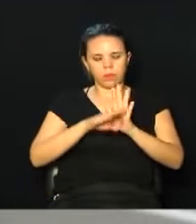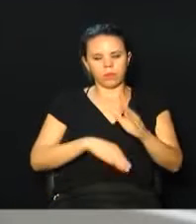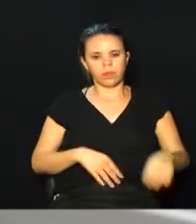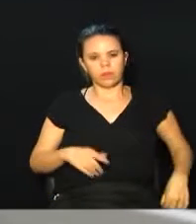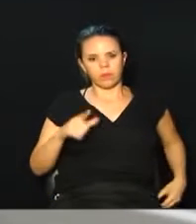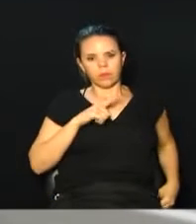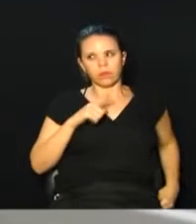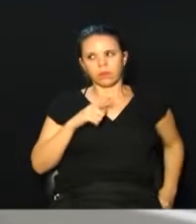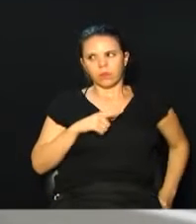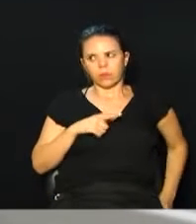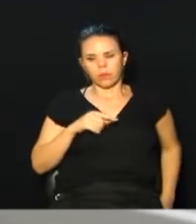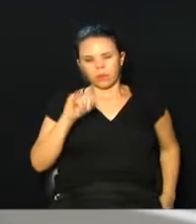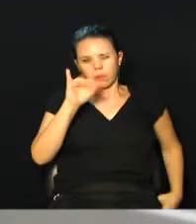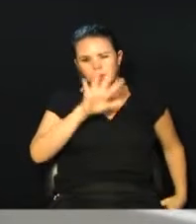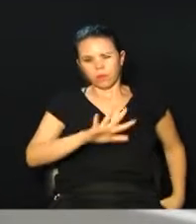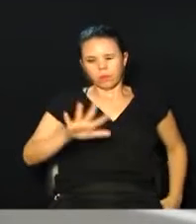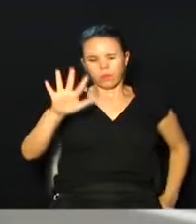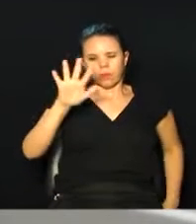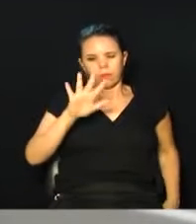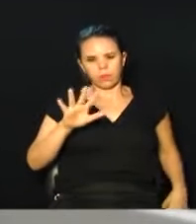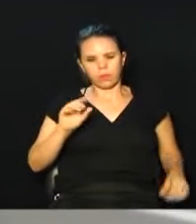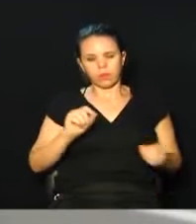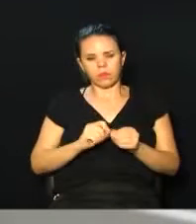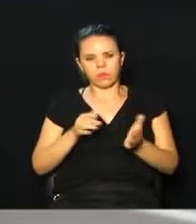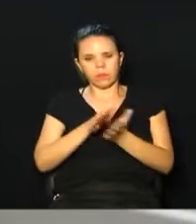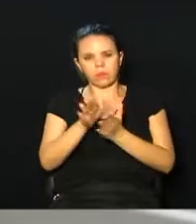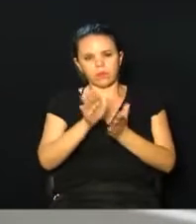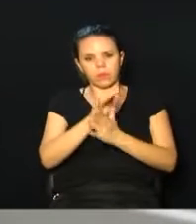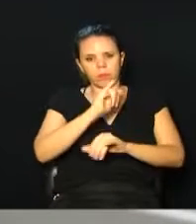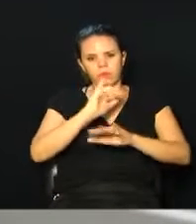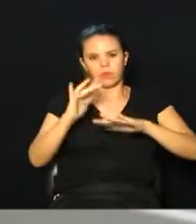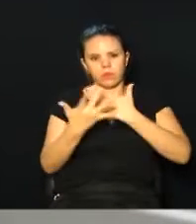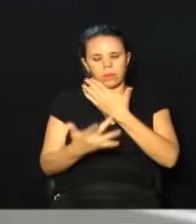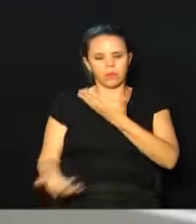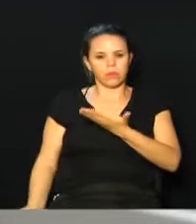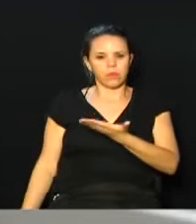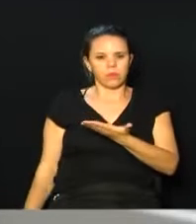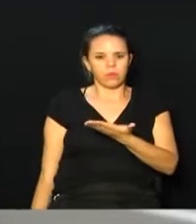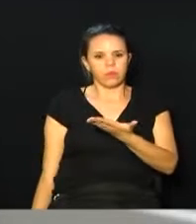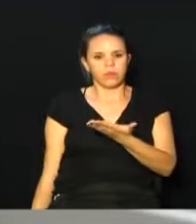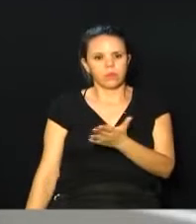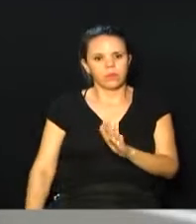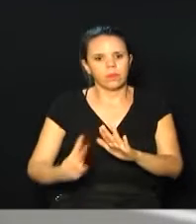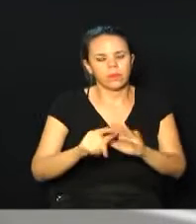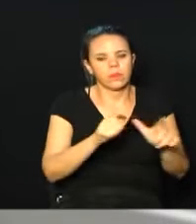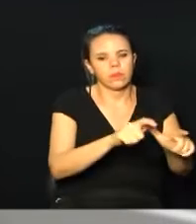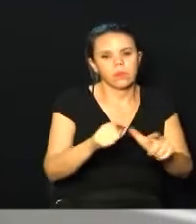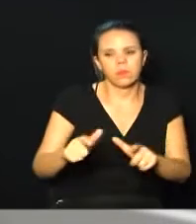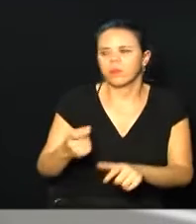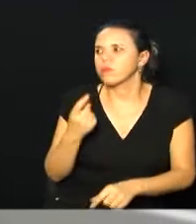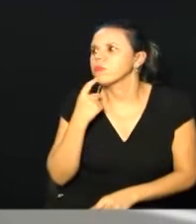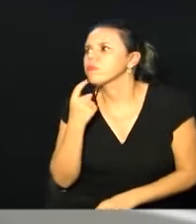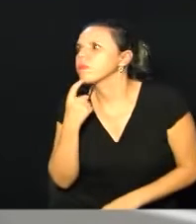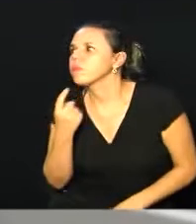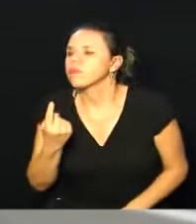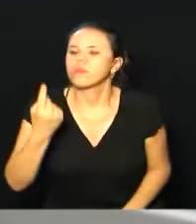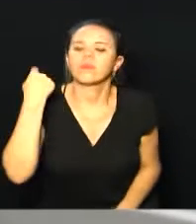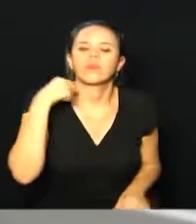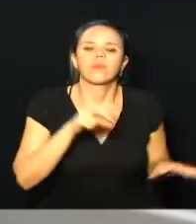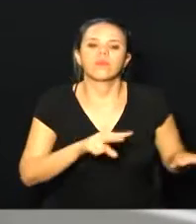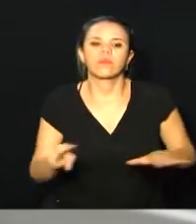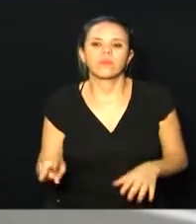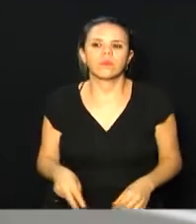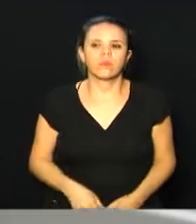tem algumas imagens que foram publicadas nas redes sociais de vários locais em Campinas desde a última